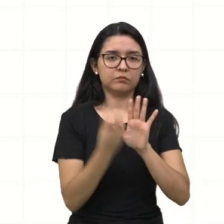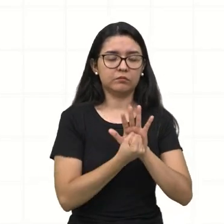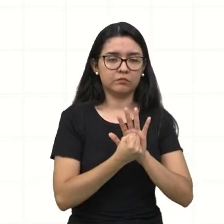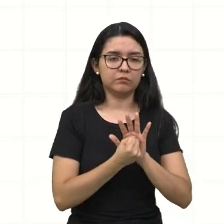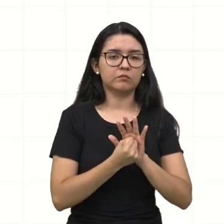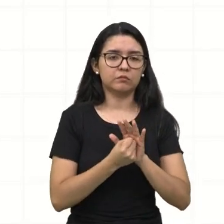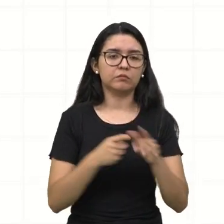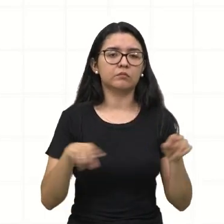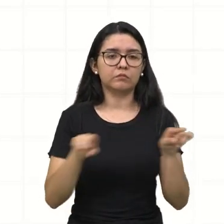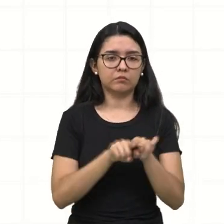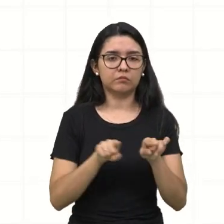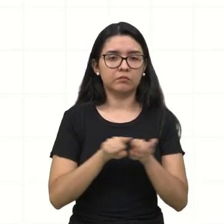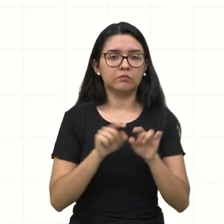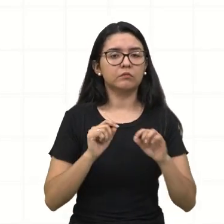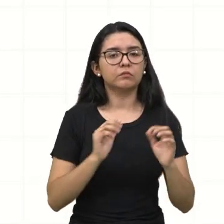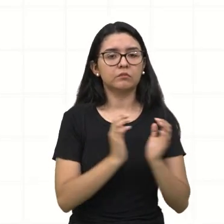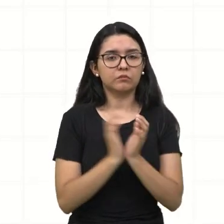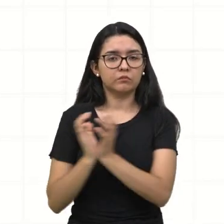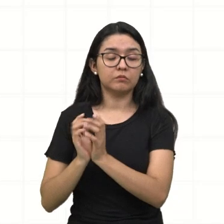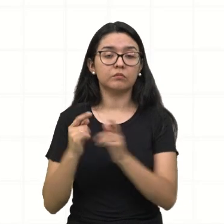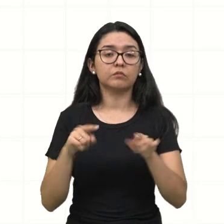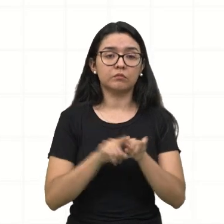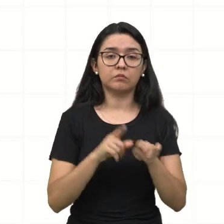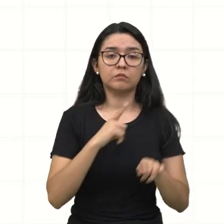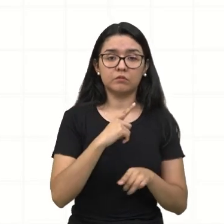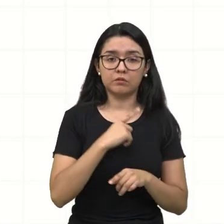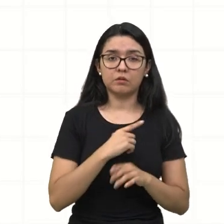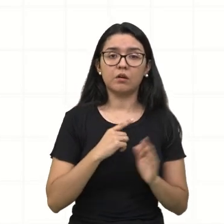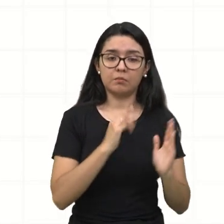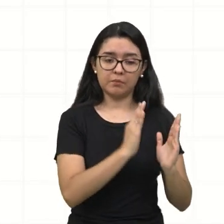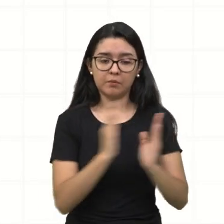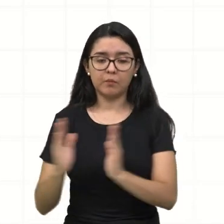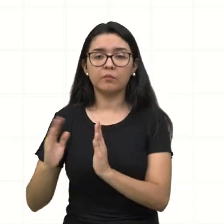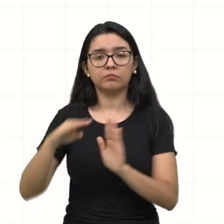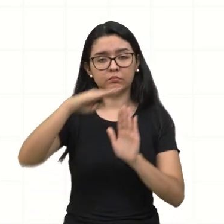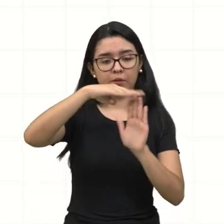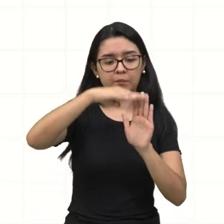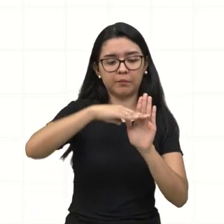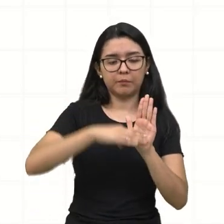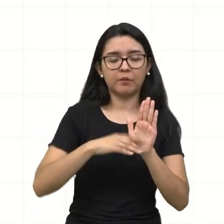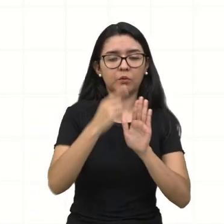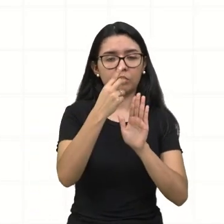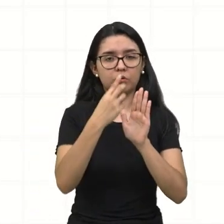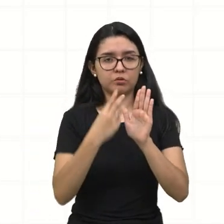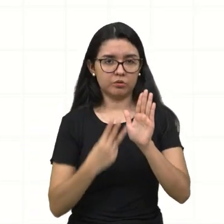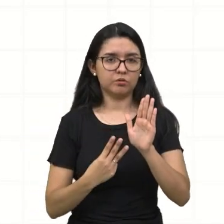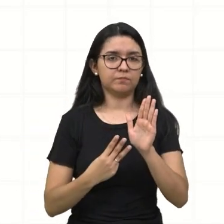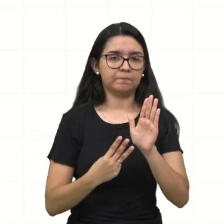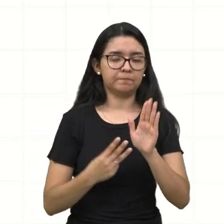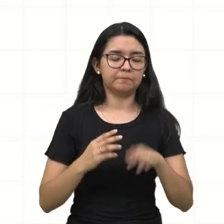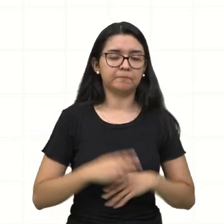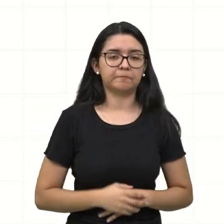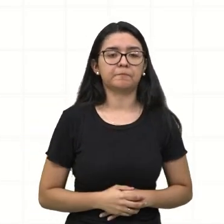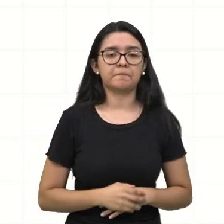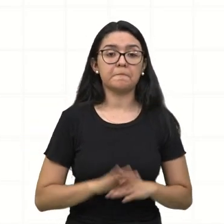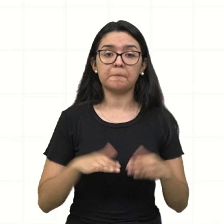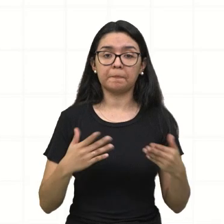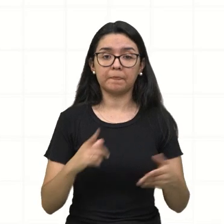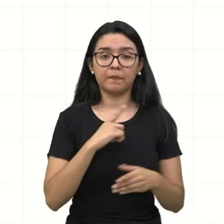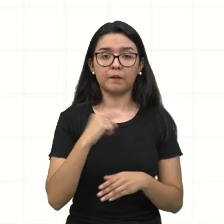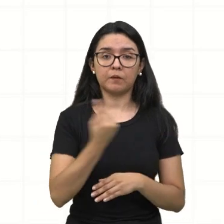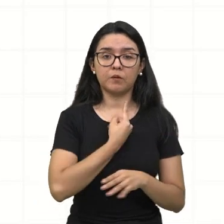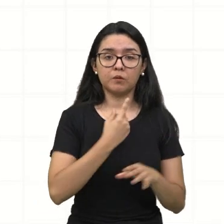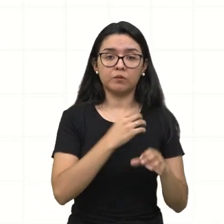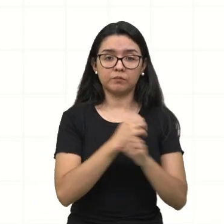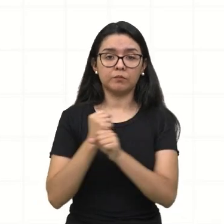são chamados de sinais de agrupamento. Então, existe uma ordem padrão de eliminação desses sinais aí. Nós resolvemos primeiro